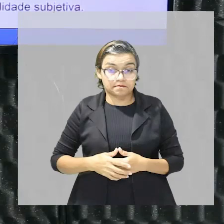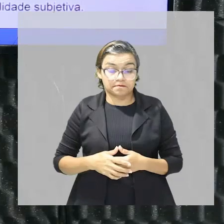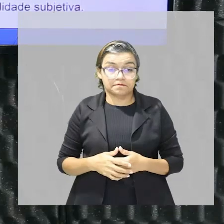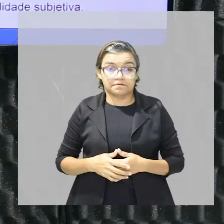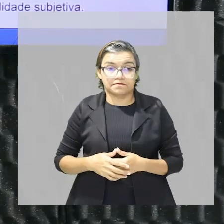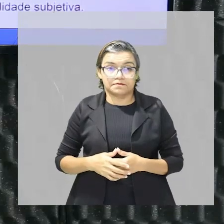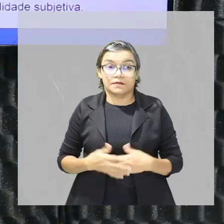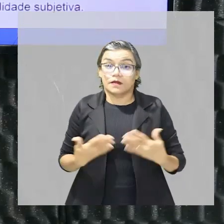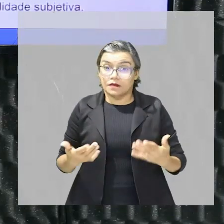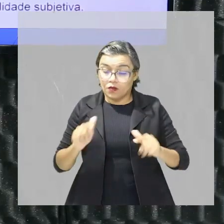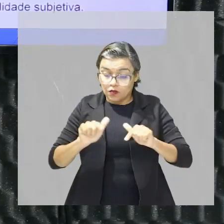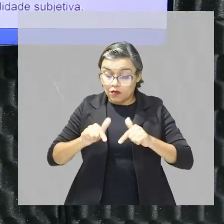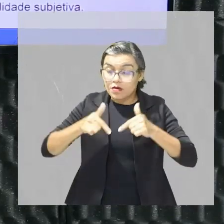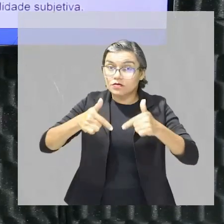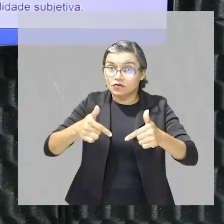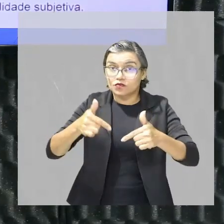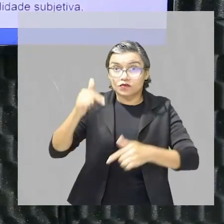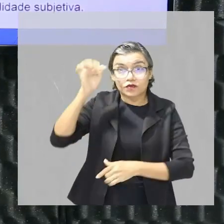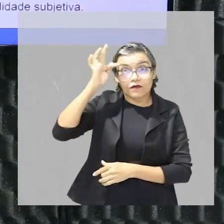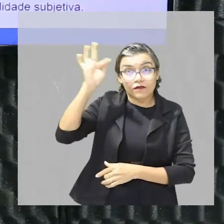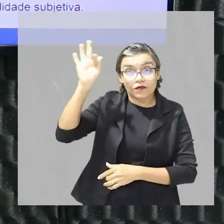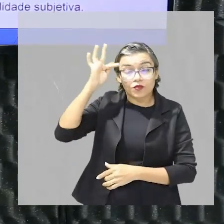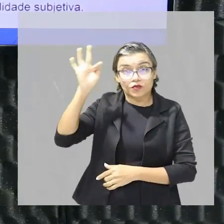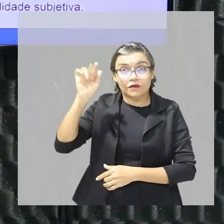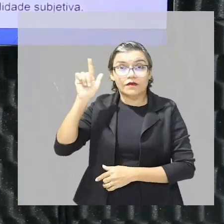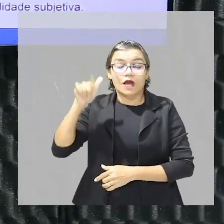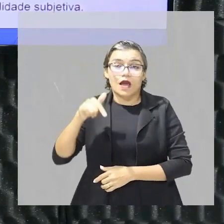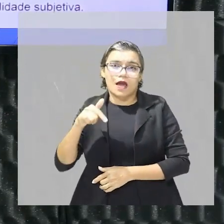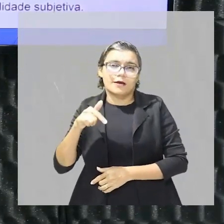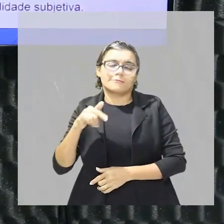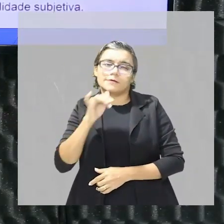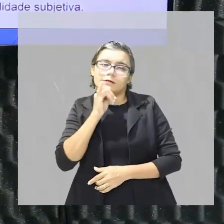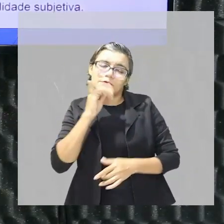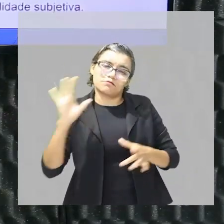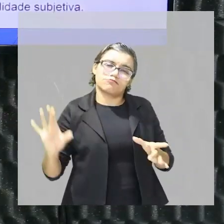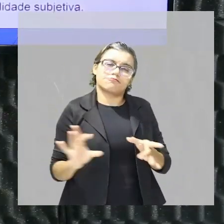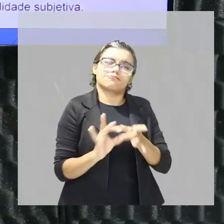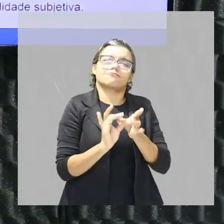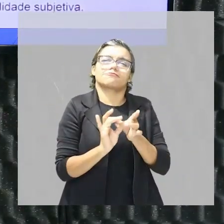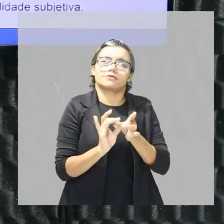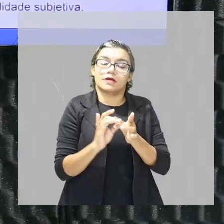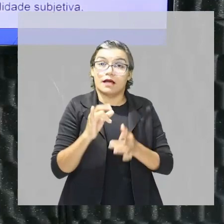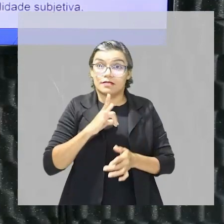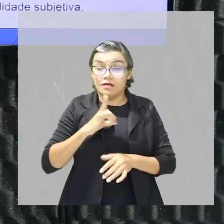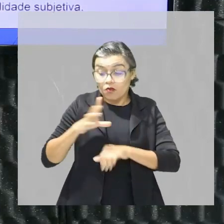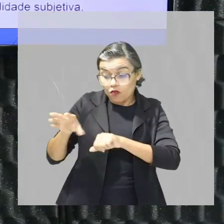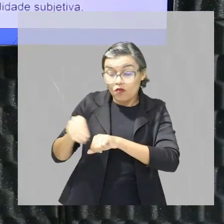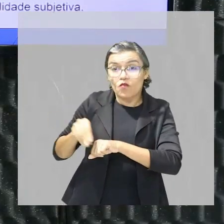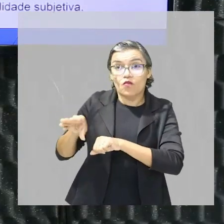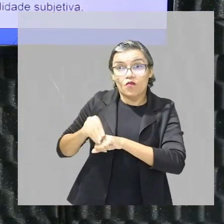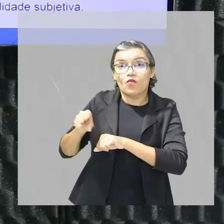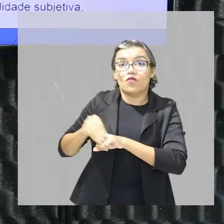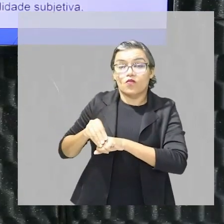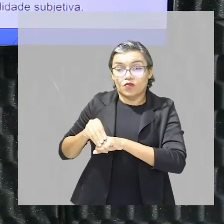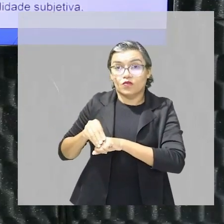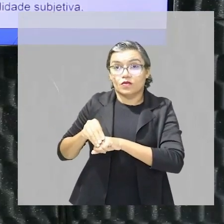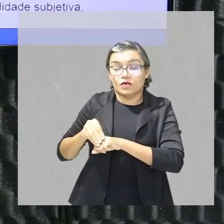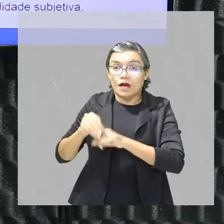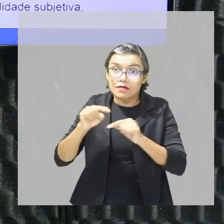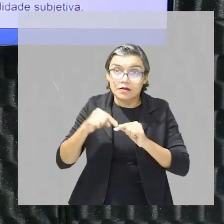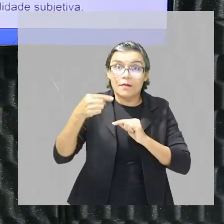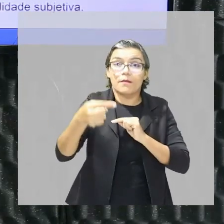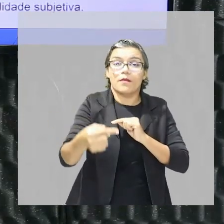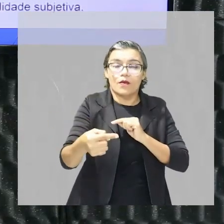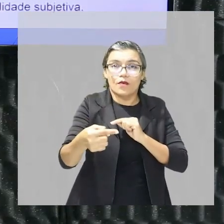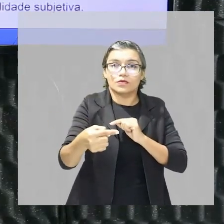a atitude filosófica ela já está ligada muito mais a adquirir o conhecimento e a partir deste conhecimento